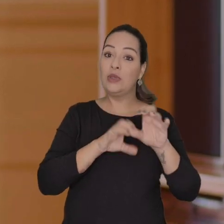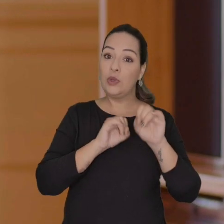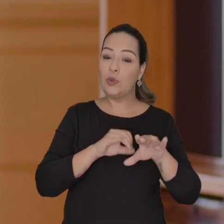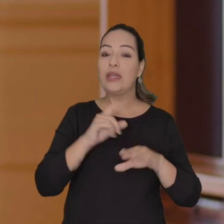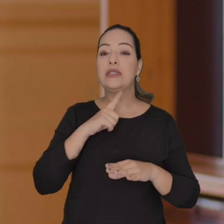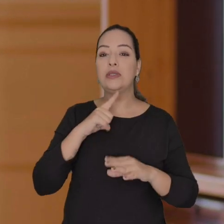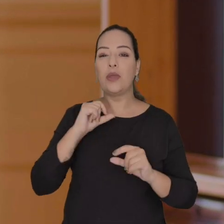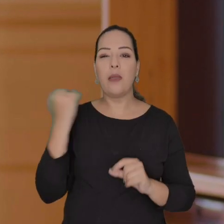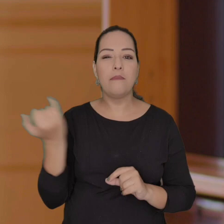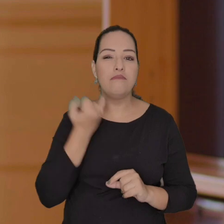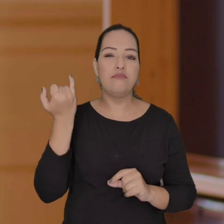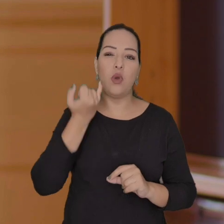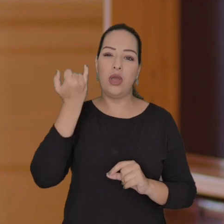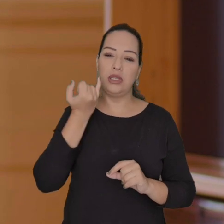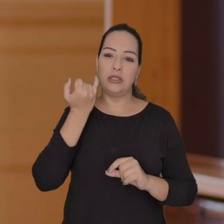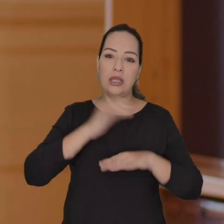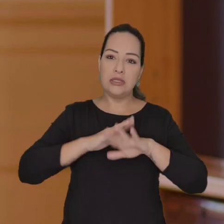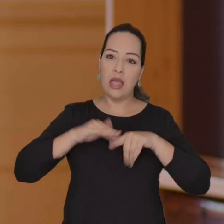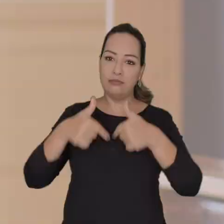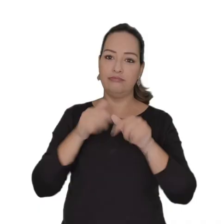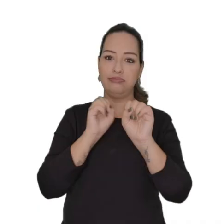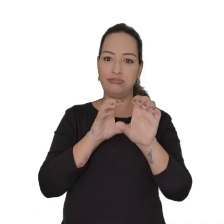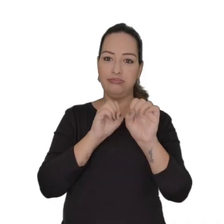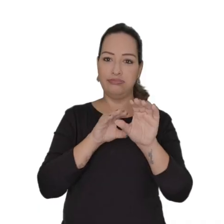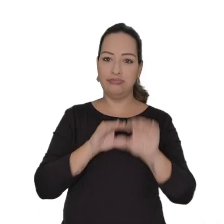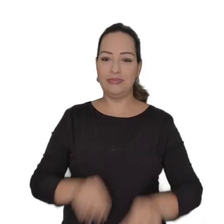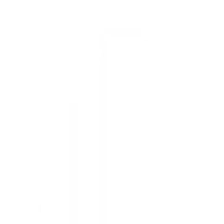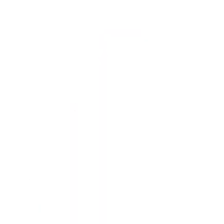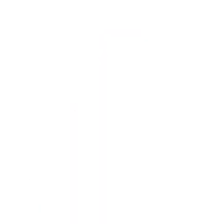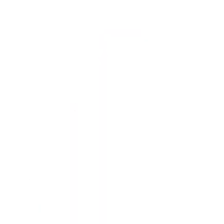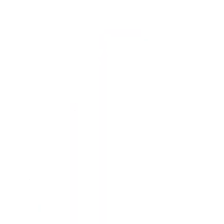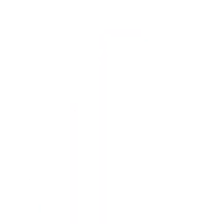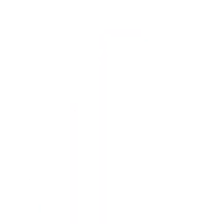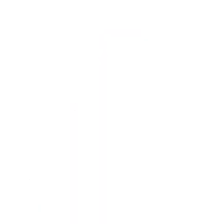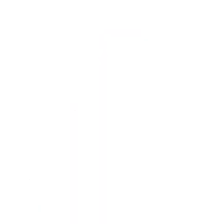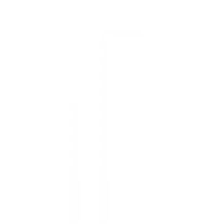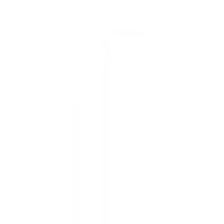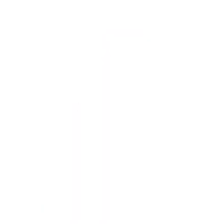cultiva muito a importância do ato educativo. Instituto Claro.